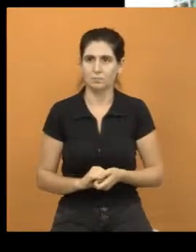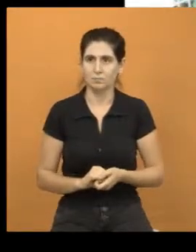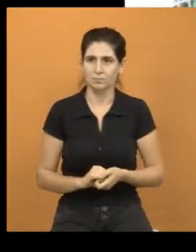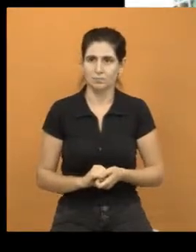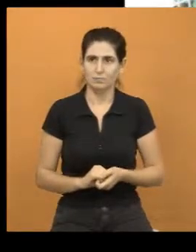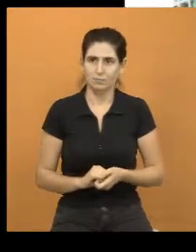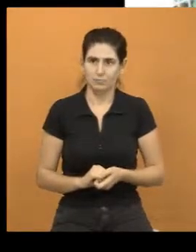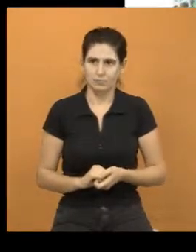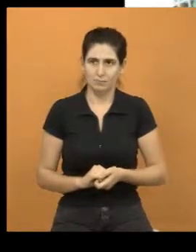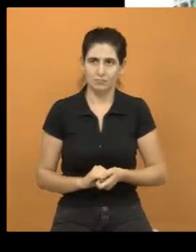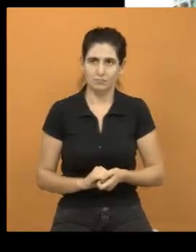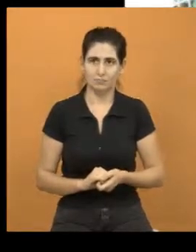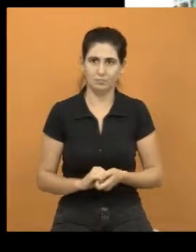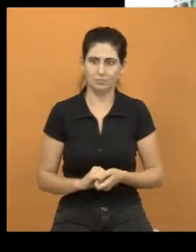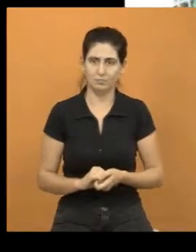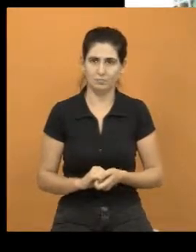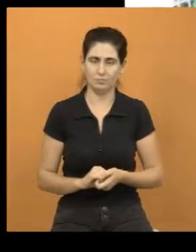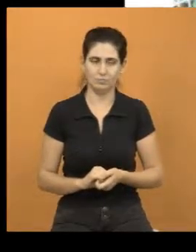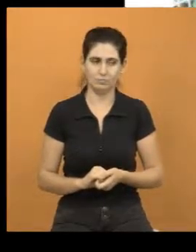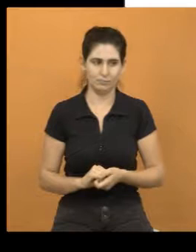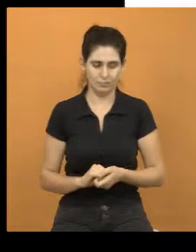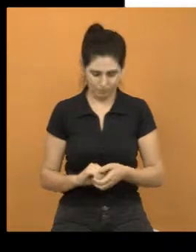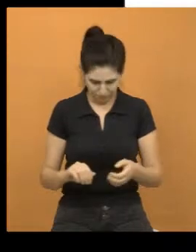Aqui, a gente